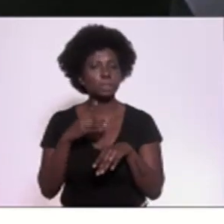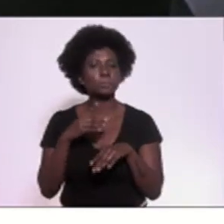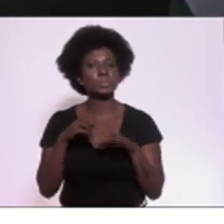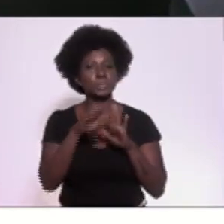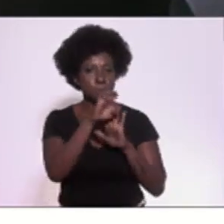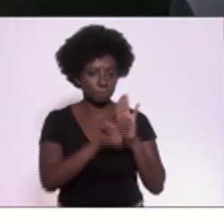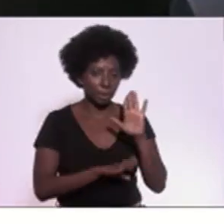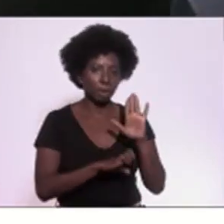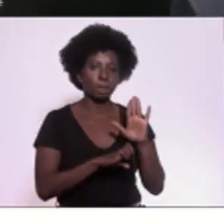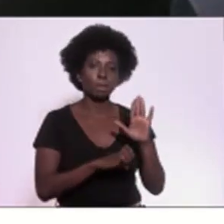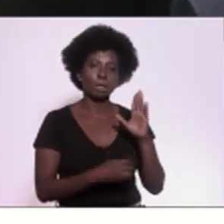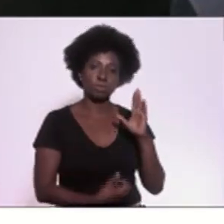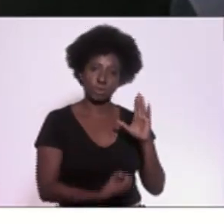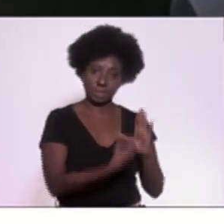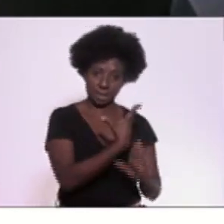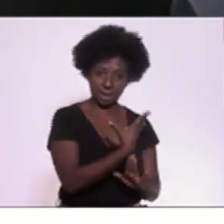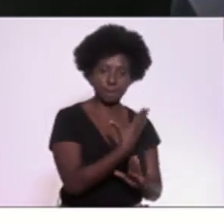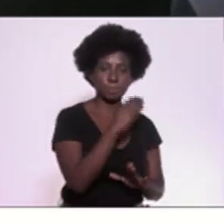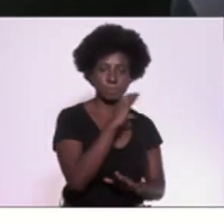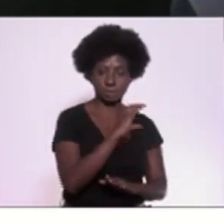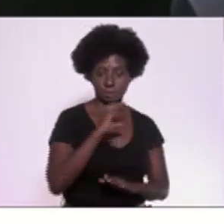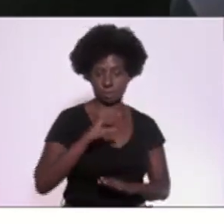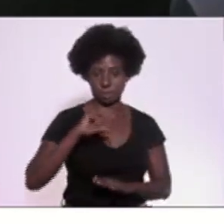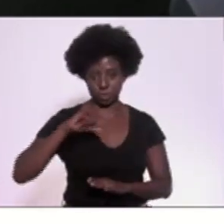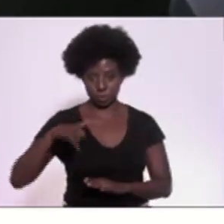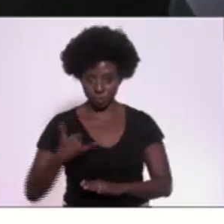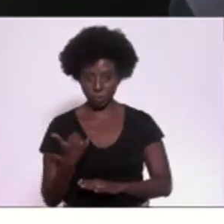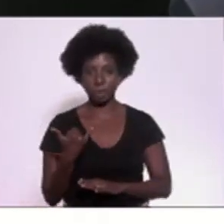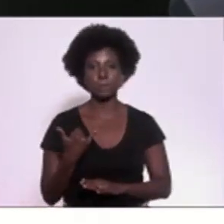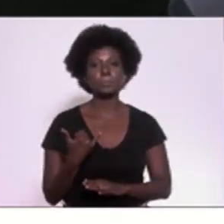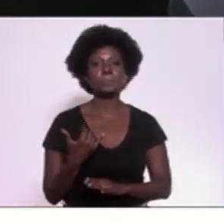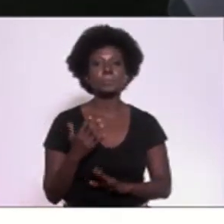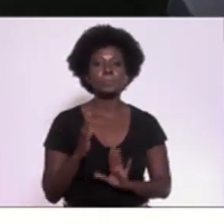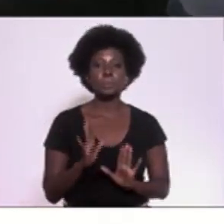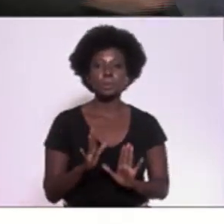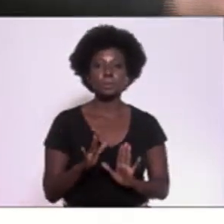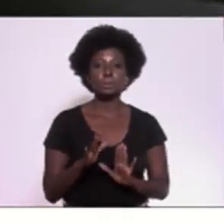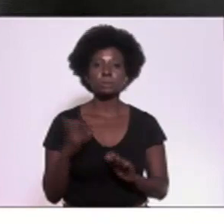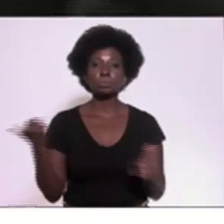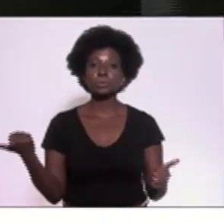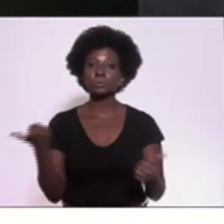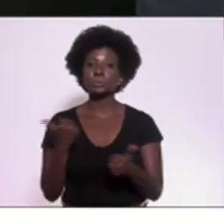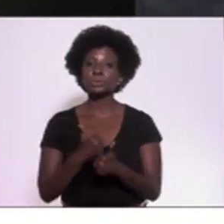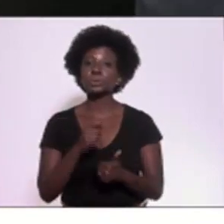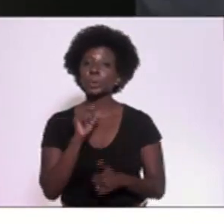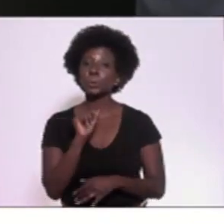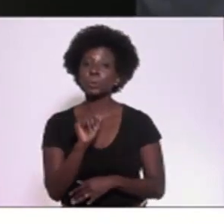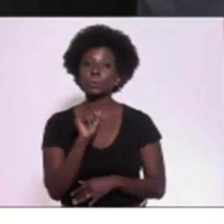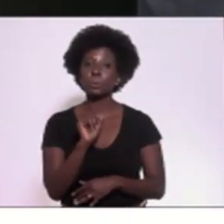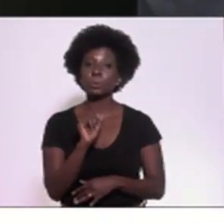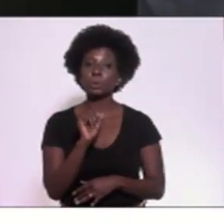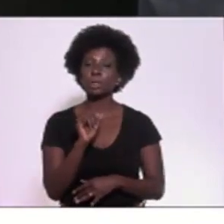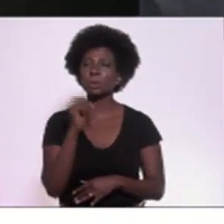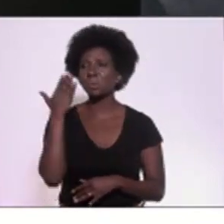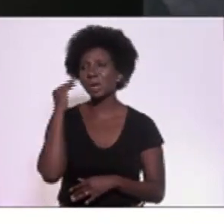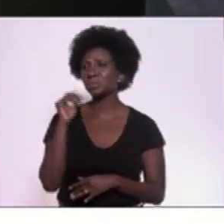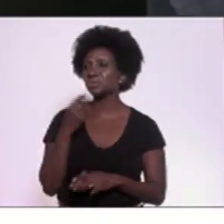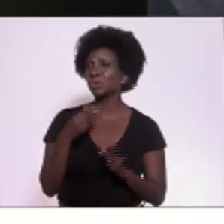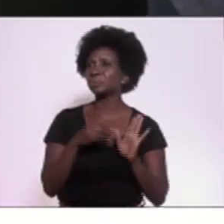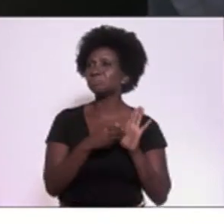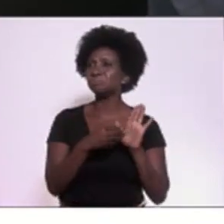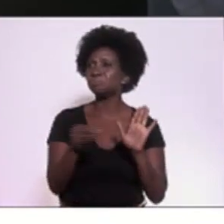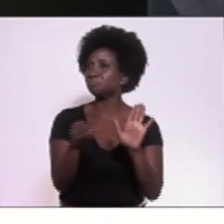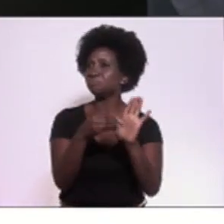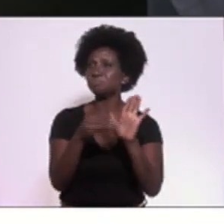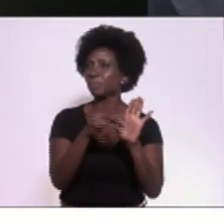construída. Quero agradecer à CCJ, porque a emenda aprimora o texto. E como o substitutivo sequer foi publicado ainda, está em processo